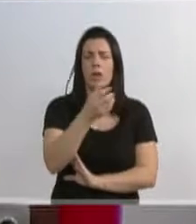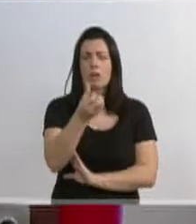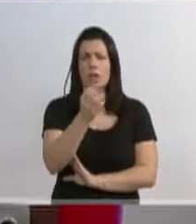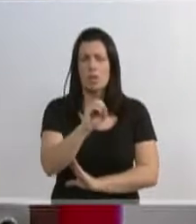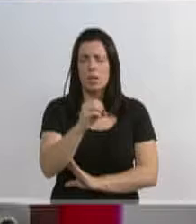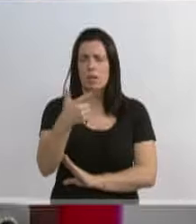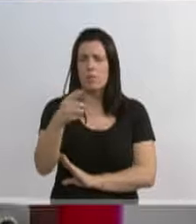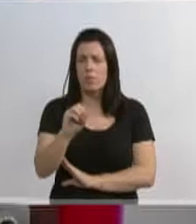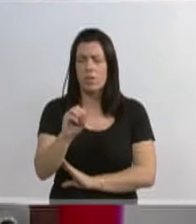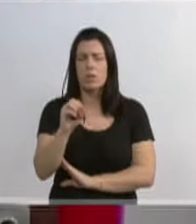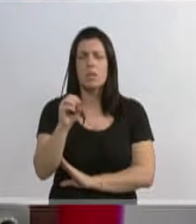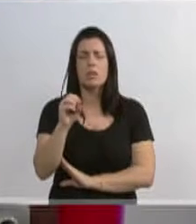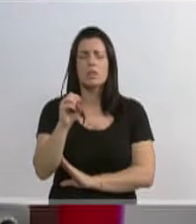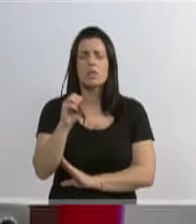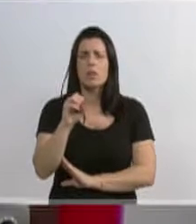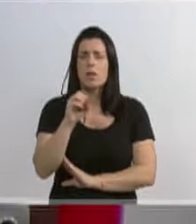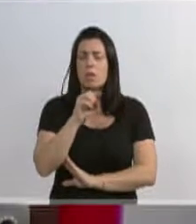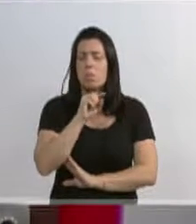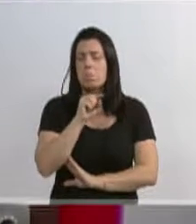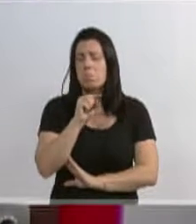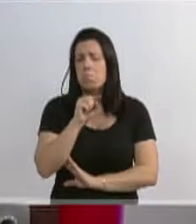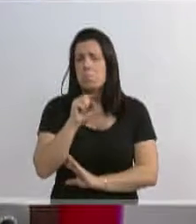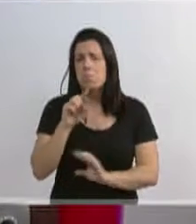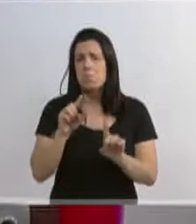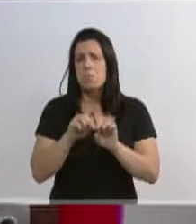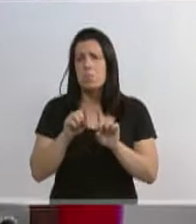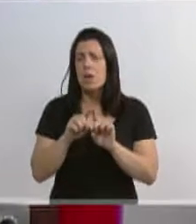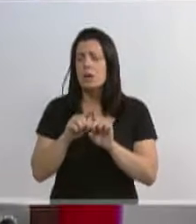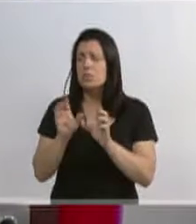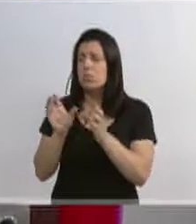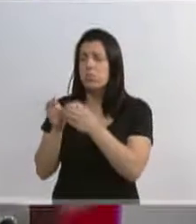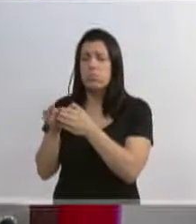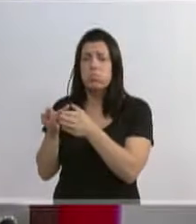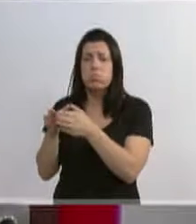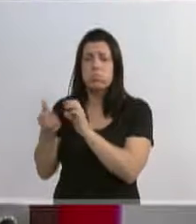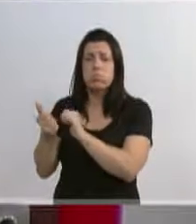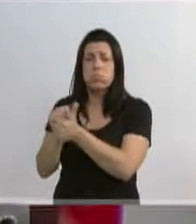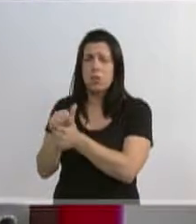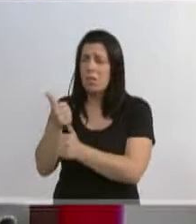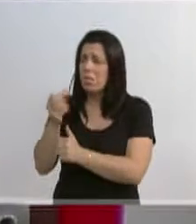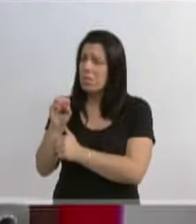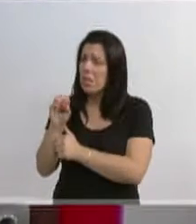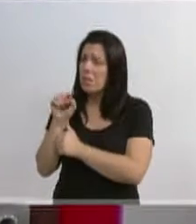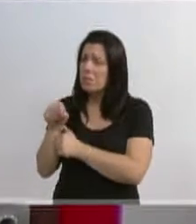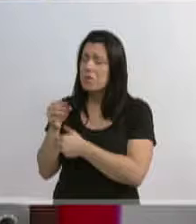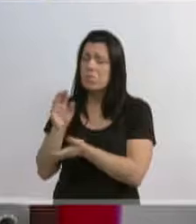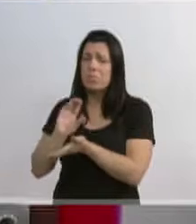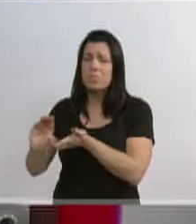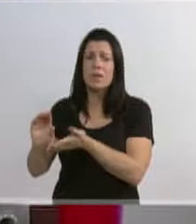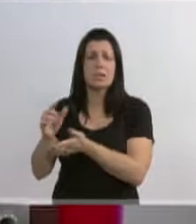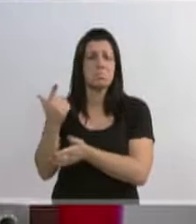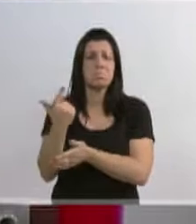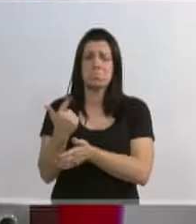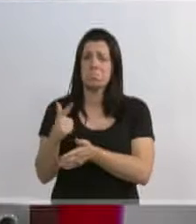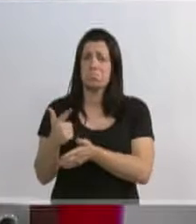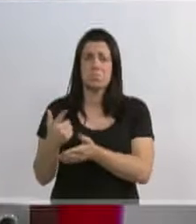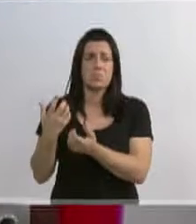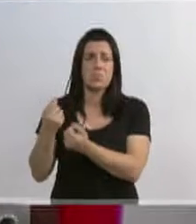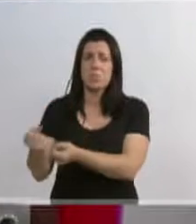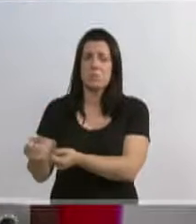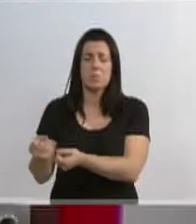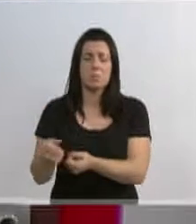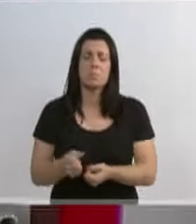20 mil, 30 mil, e o BEC o que menos foi destinado, 10 mil apenas. Nós estamos tratando aqui 10 mil reais